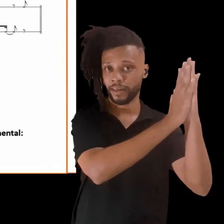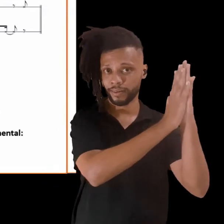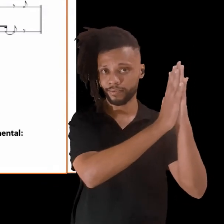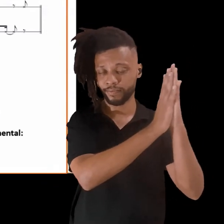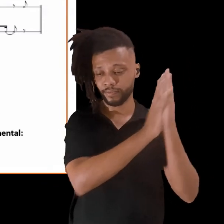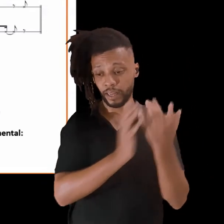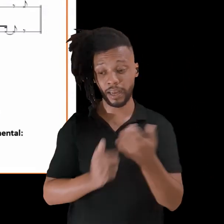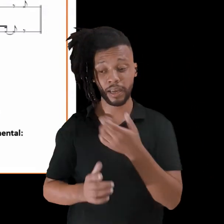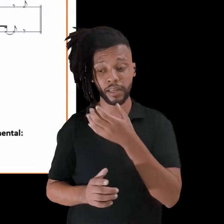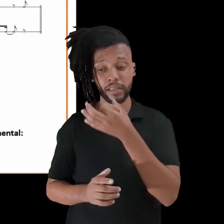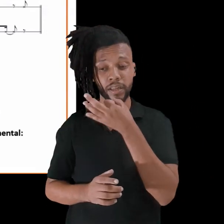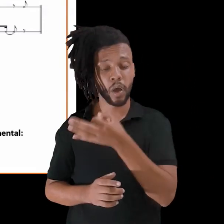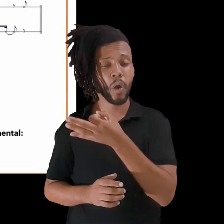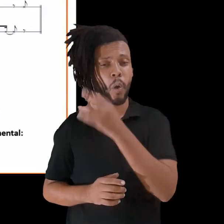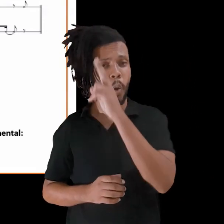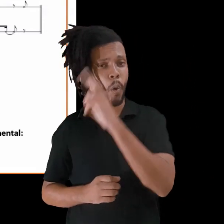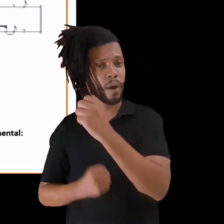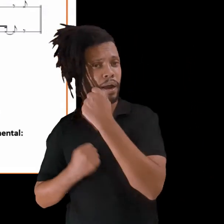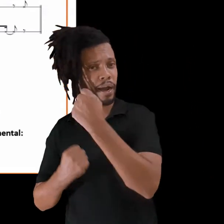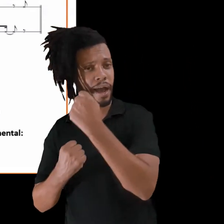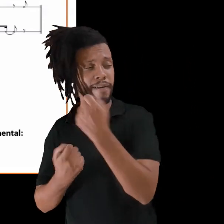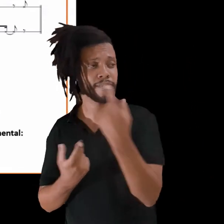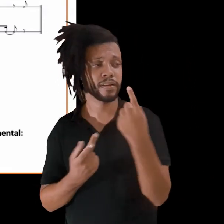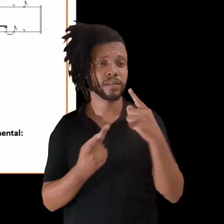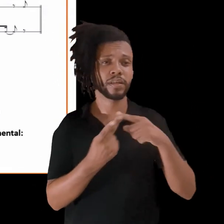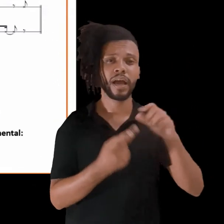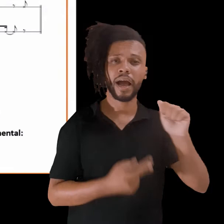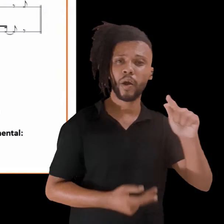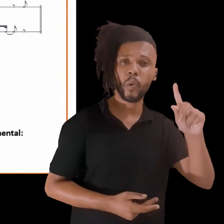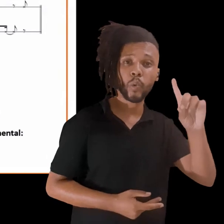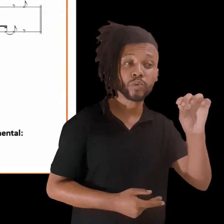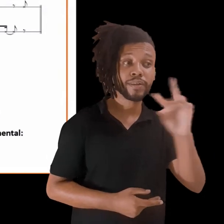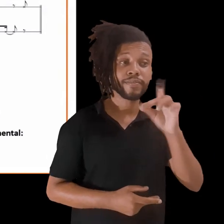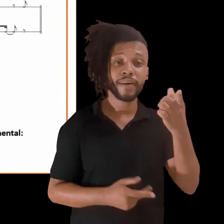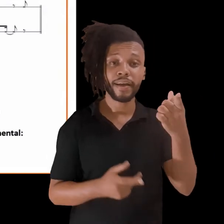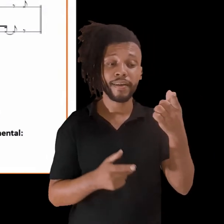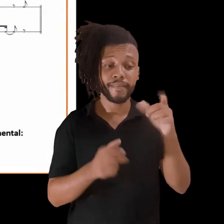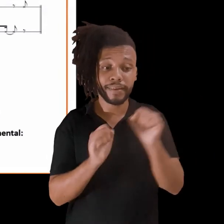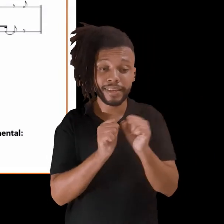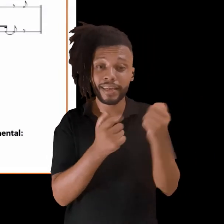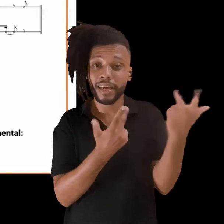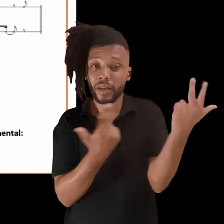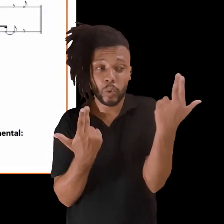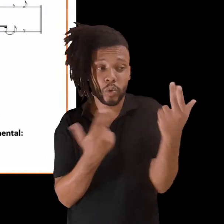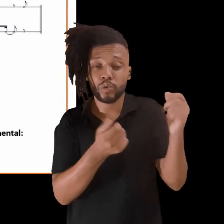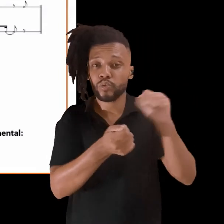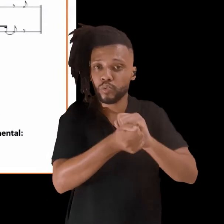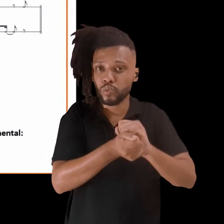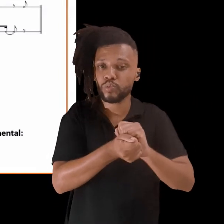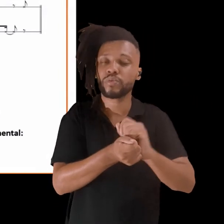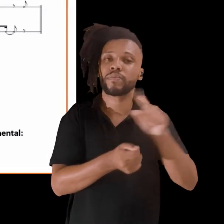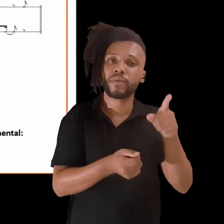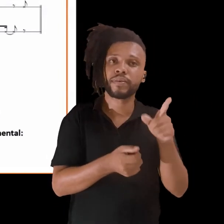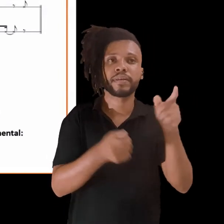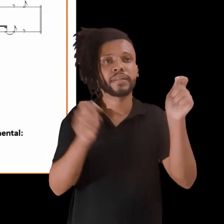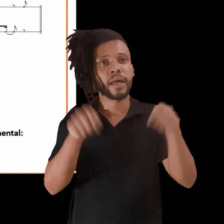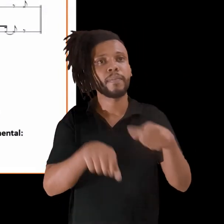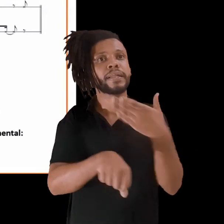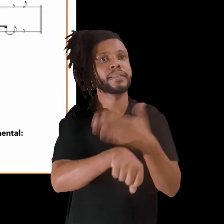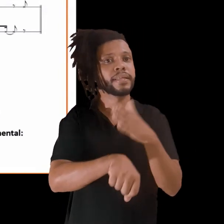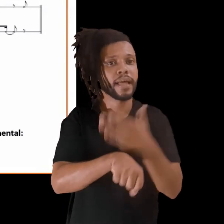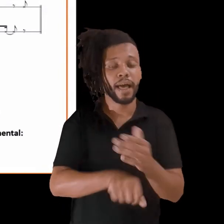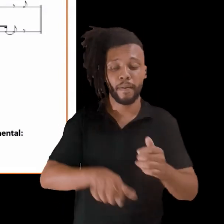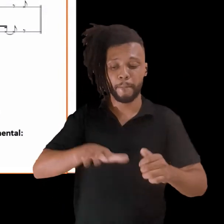tum, tum, tá. Legal. Vamos juntar, então, as duas palmas e depois vocês podem treinar pés